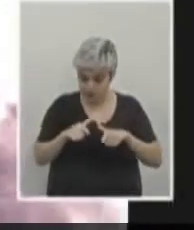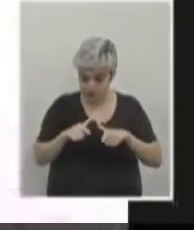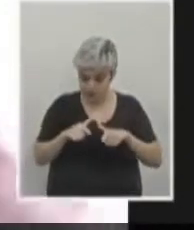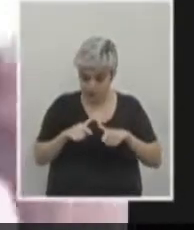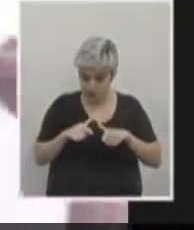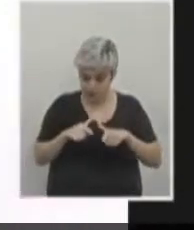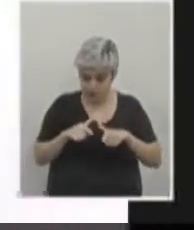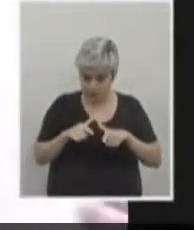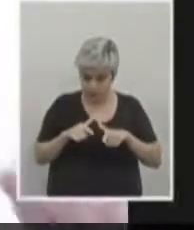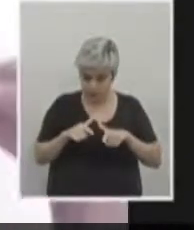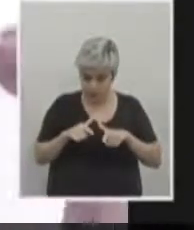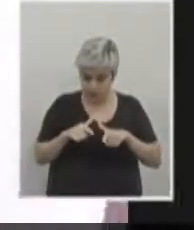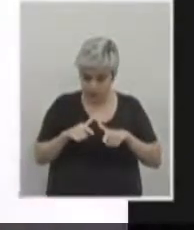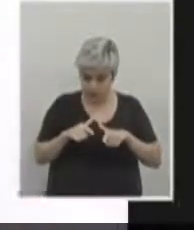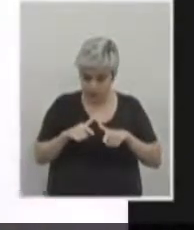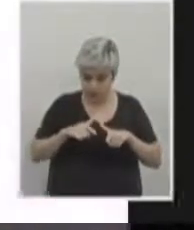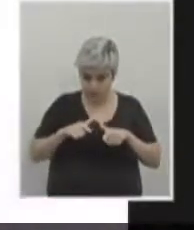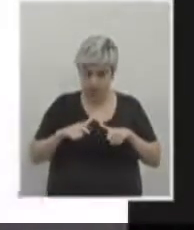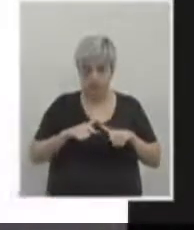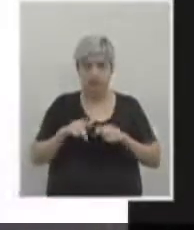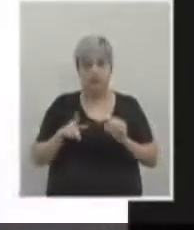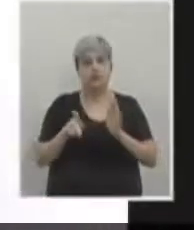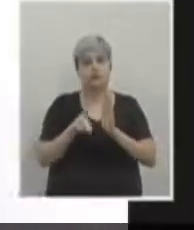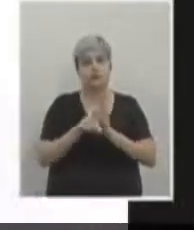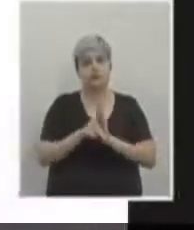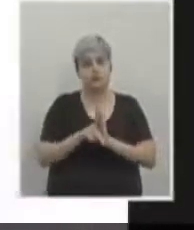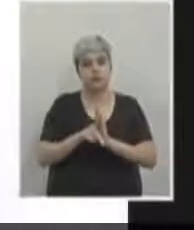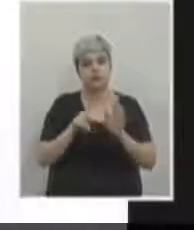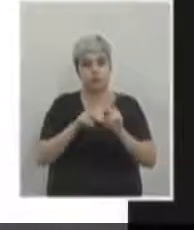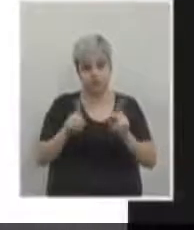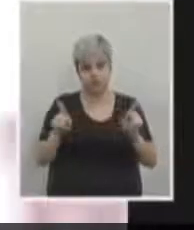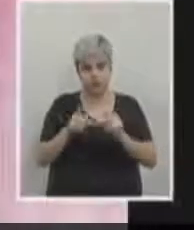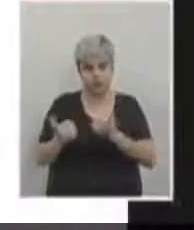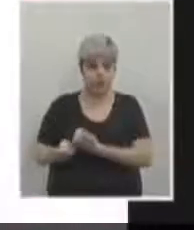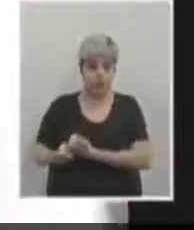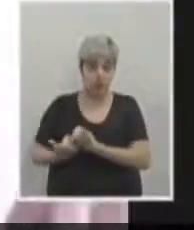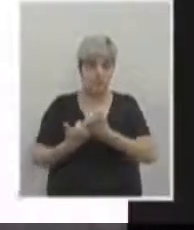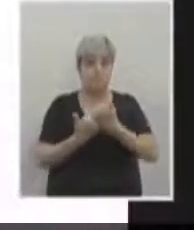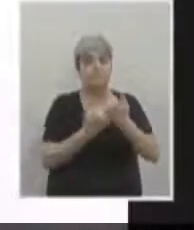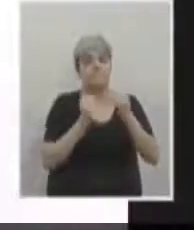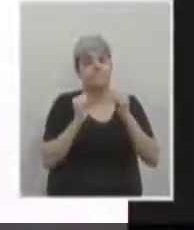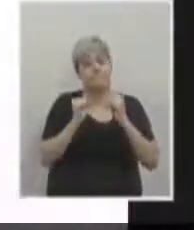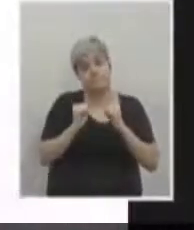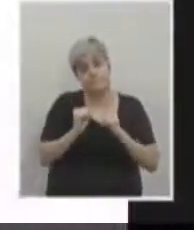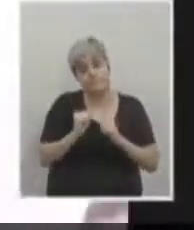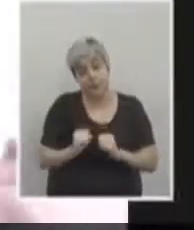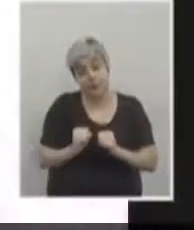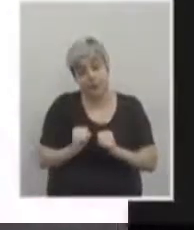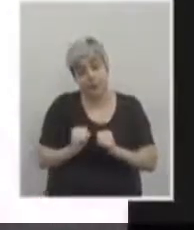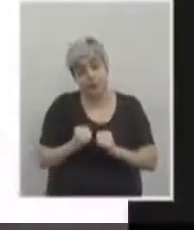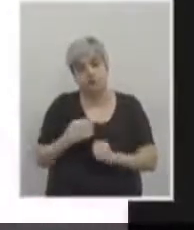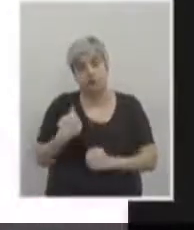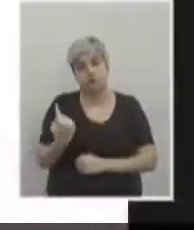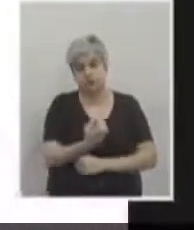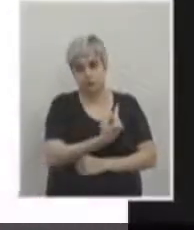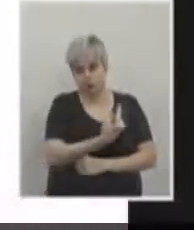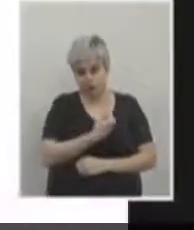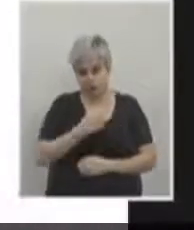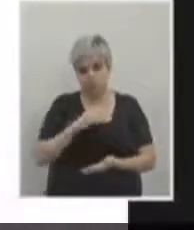uma segunda admissão, um cargo designado como professor de apoio, sem problema, tá? Nós,